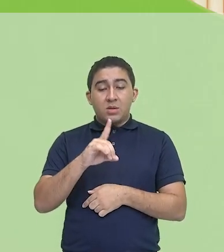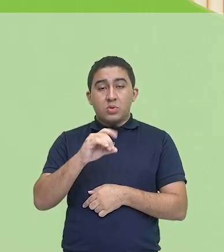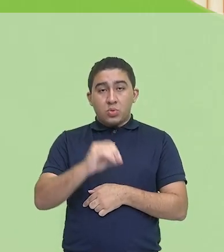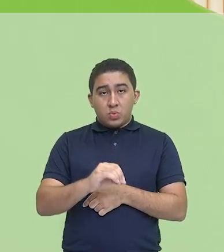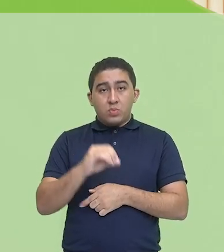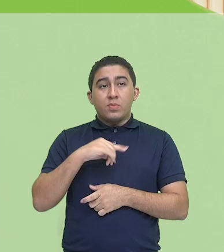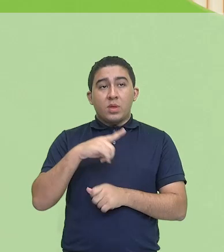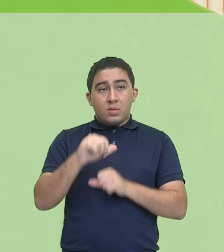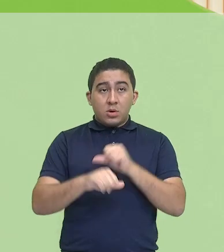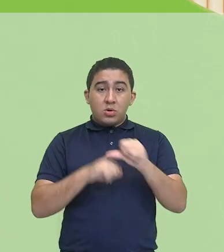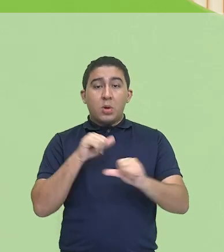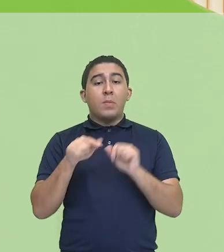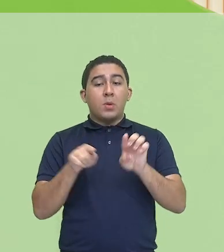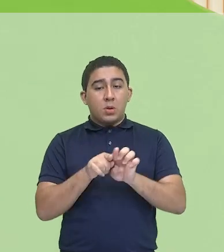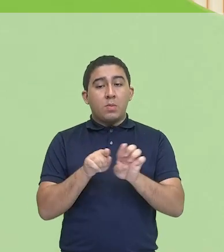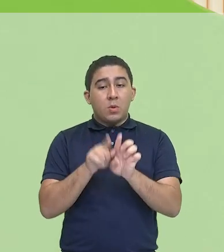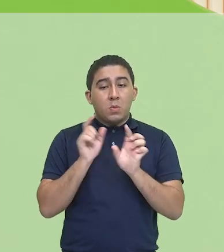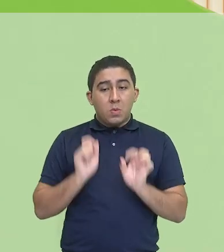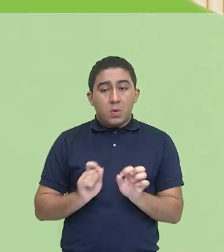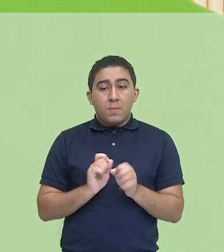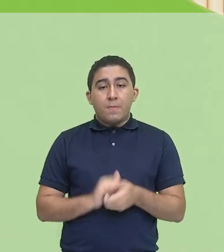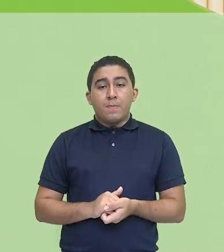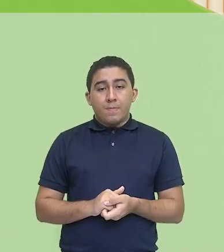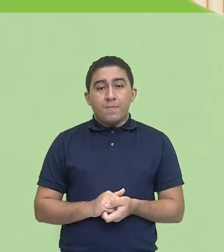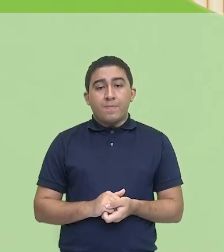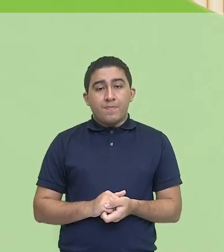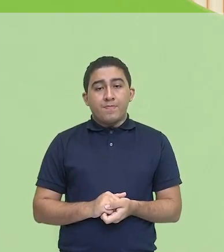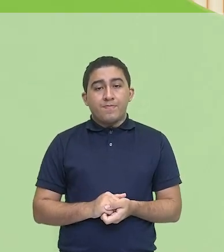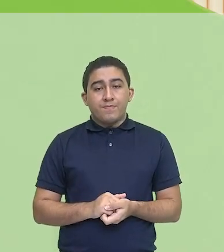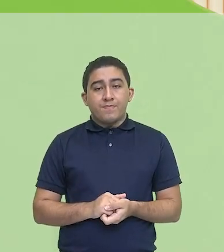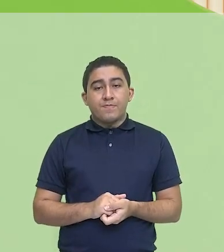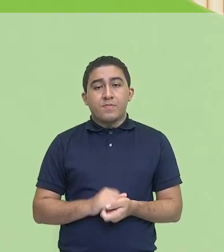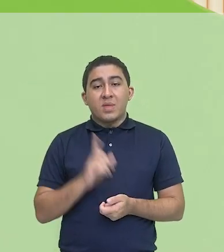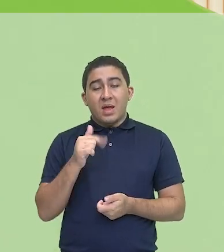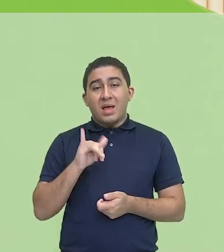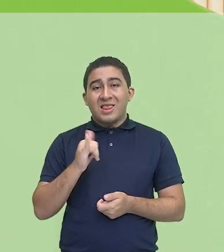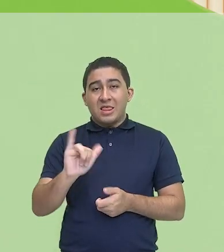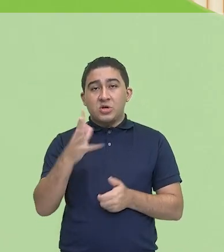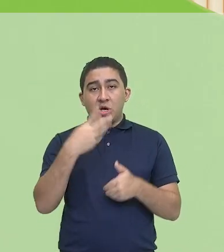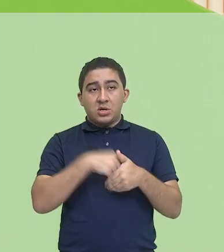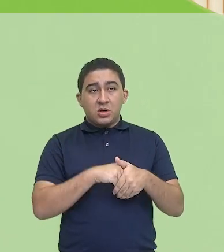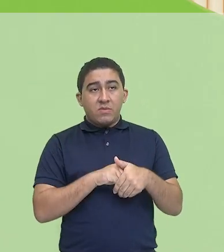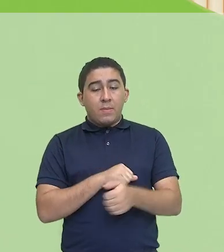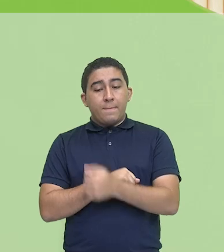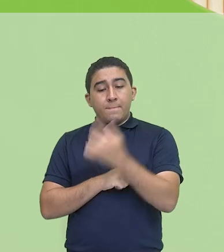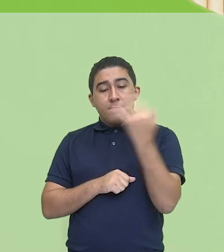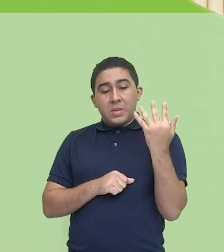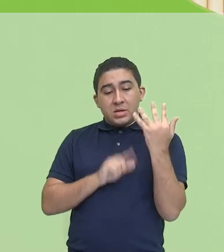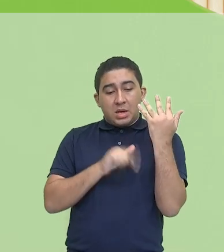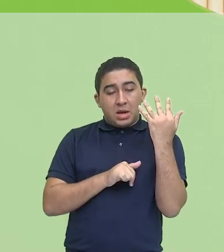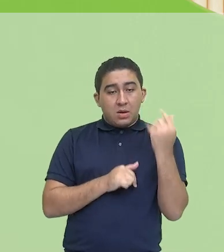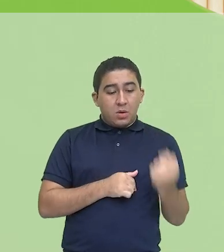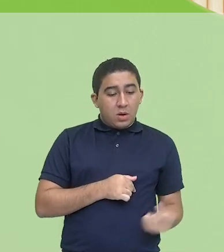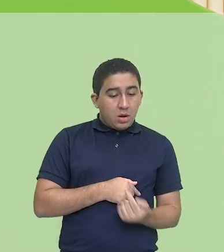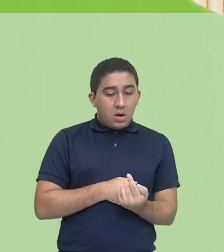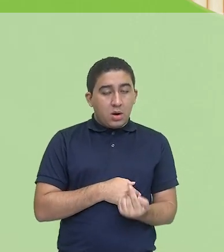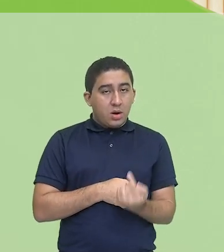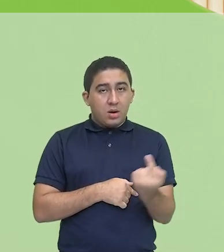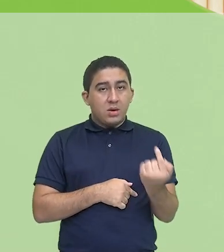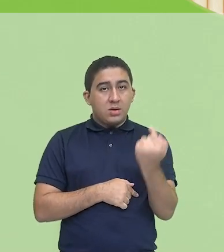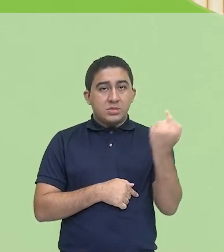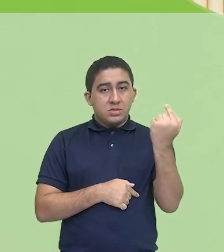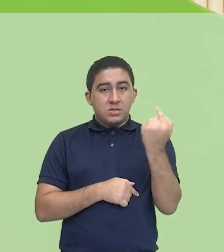vai ser convertido em reserva energética para a planta, que vai fazê-la crescer, né? Vai